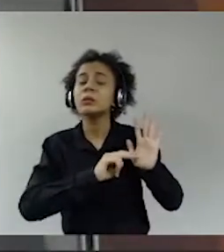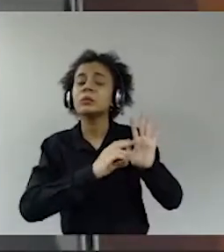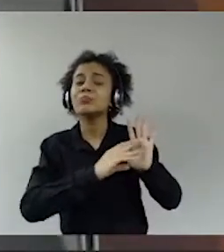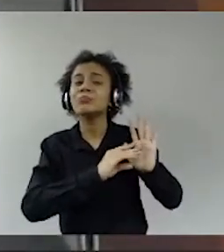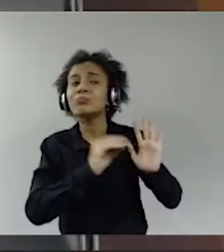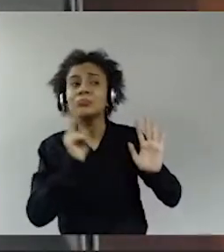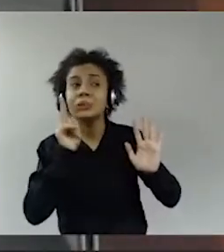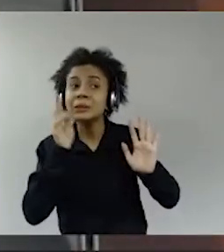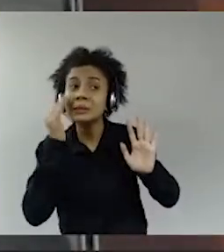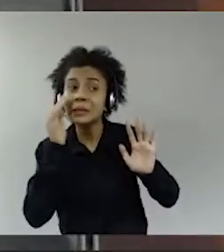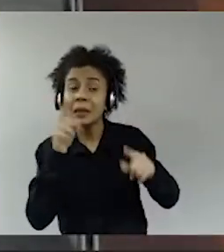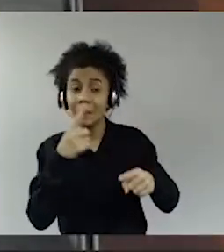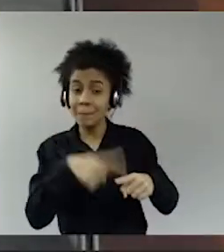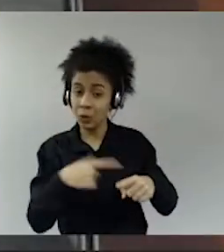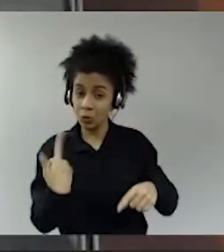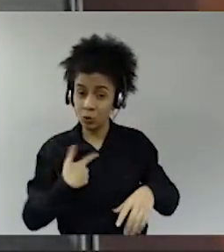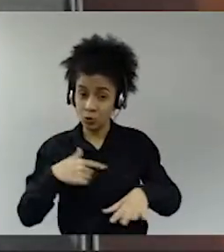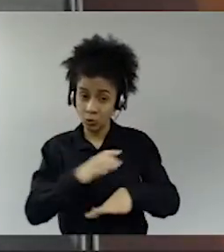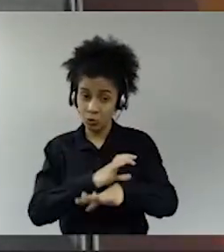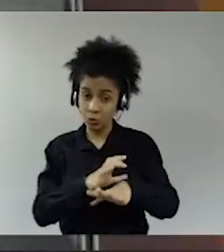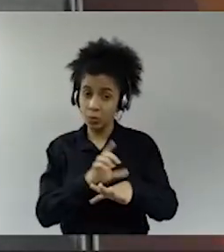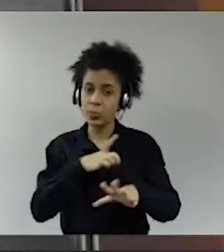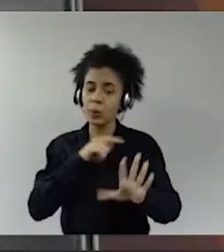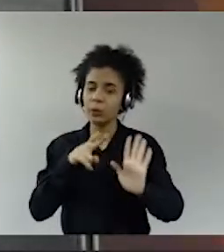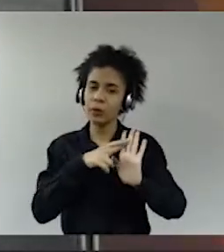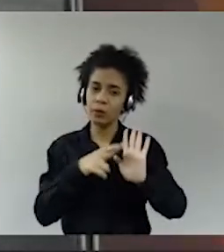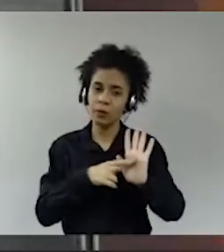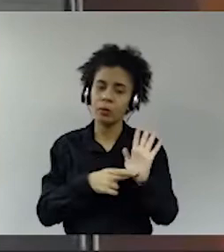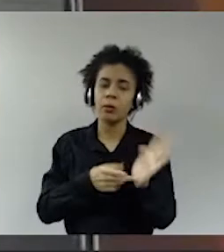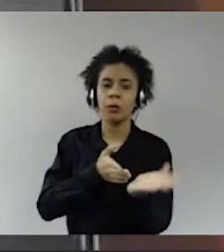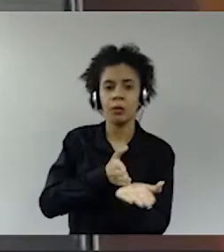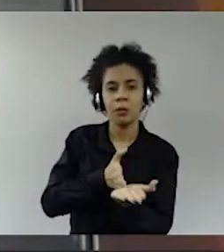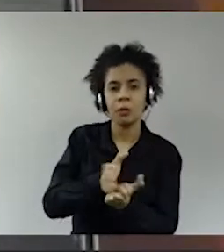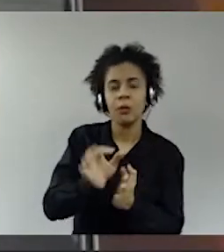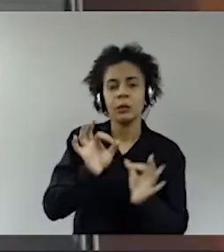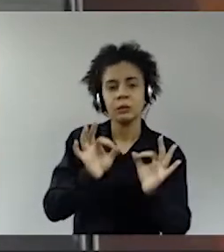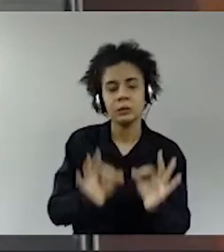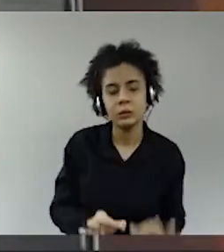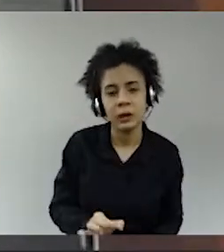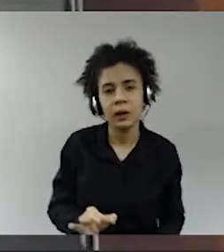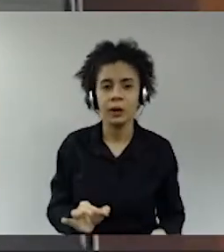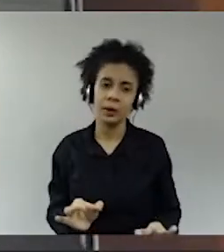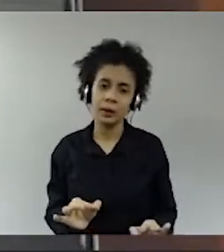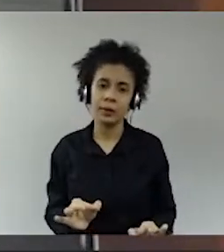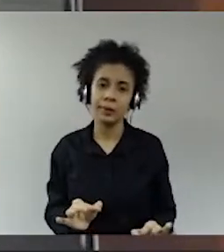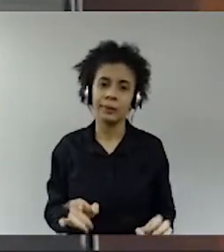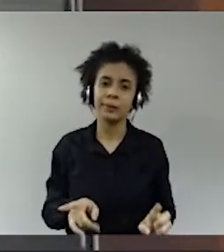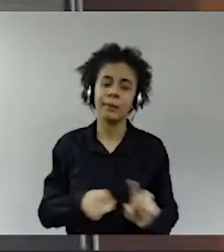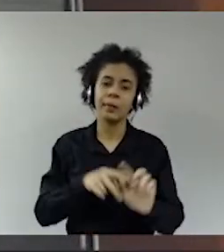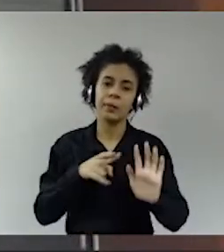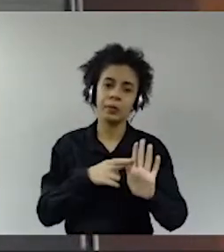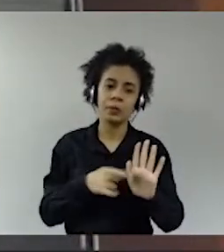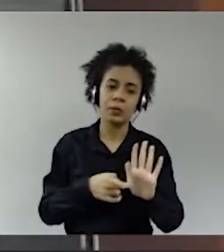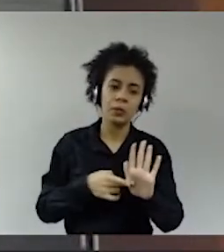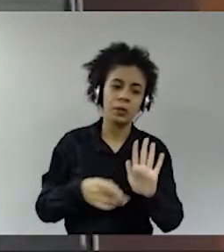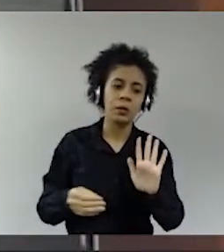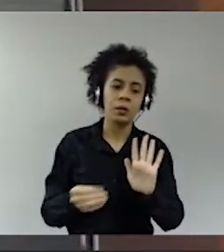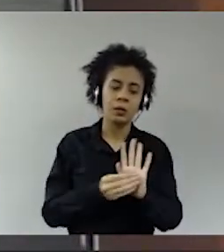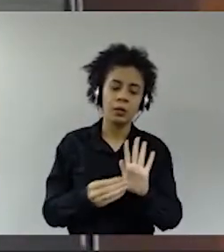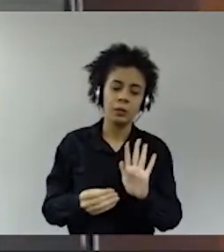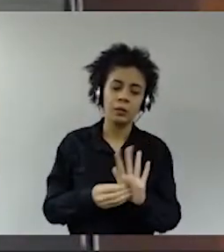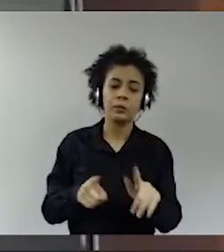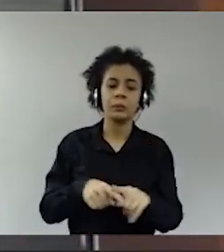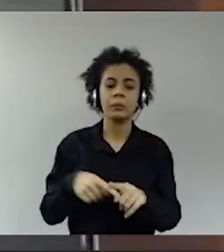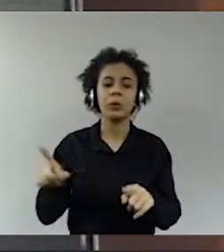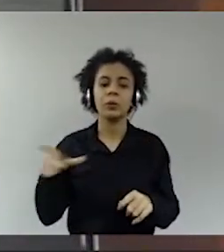Constituição estabelece o princípio da legalidade, portanto, delegação normativa a respeito de fixação de alíquota, fora os